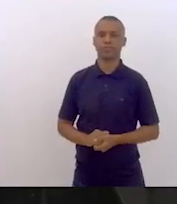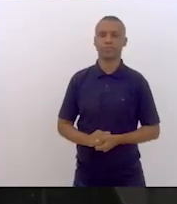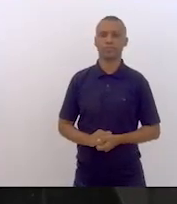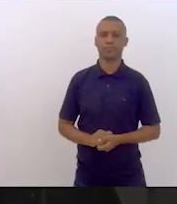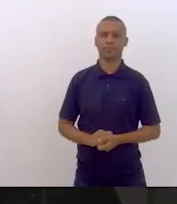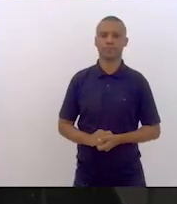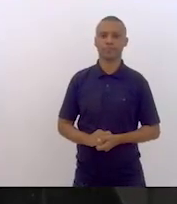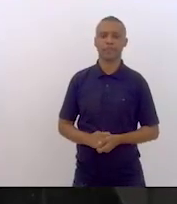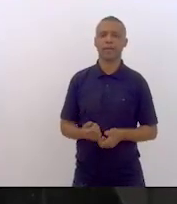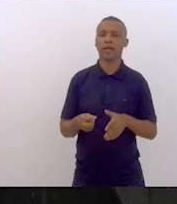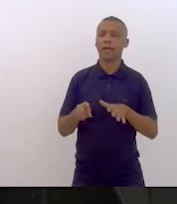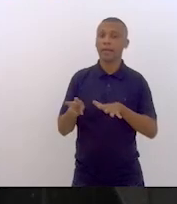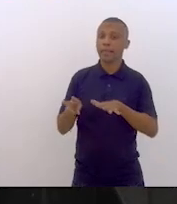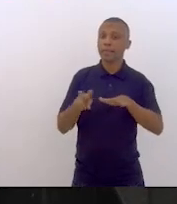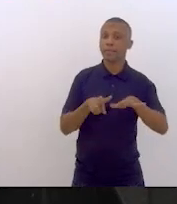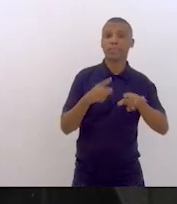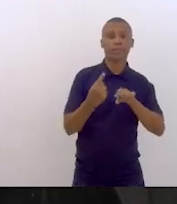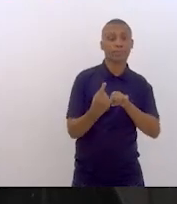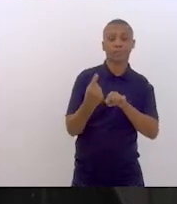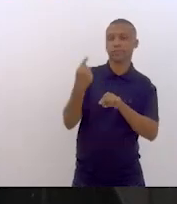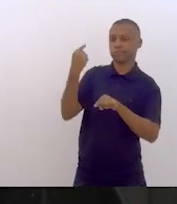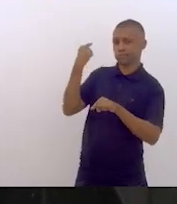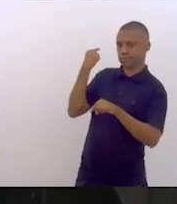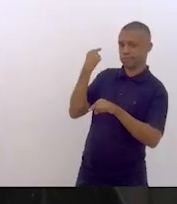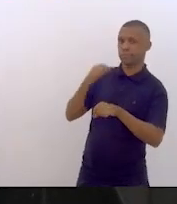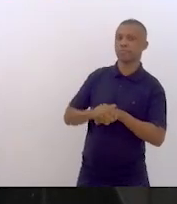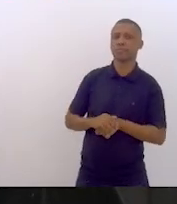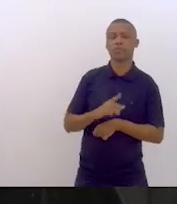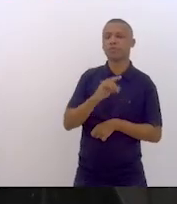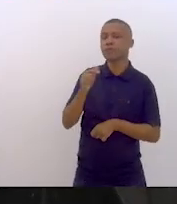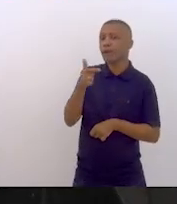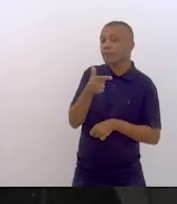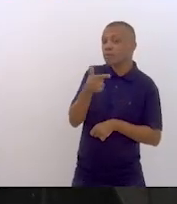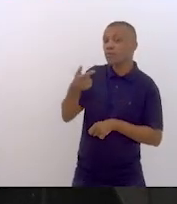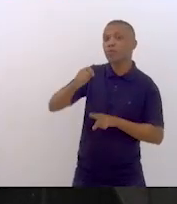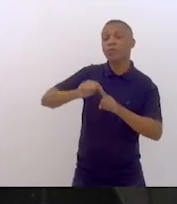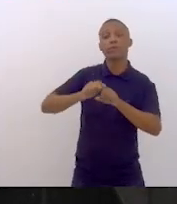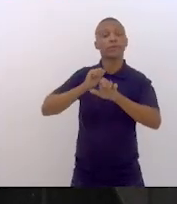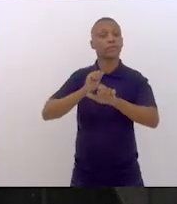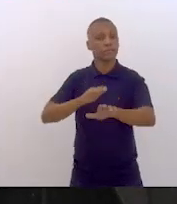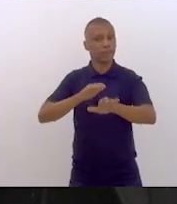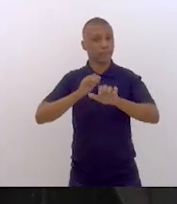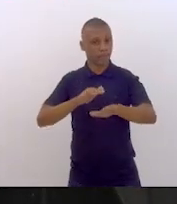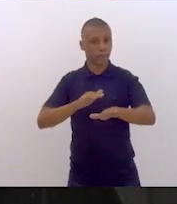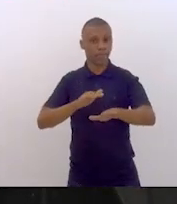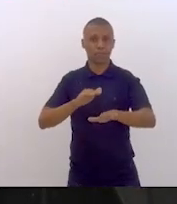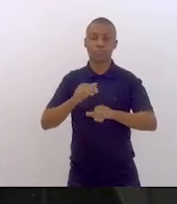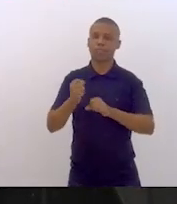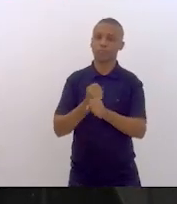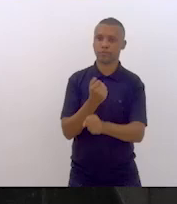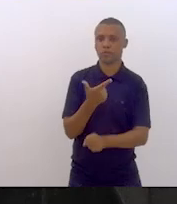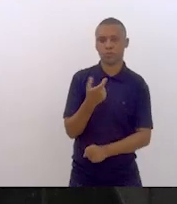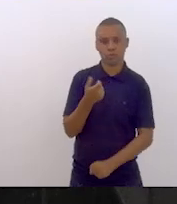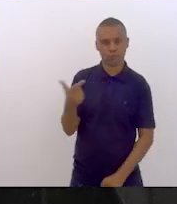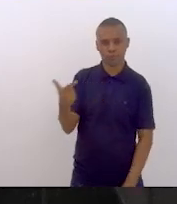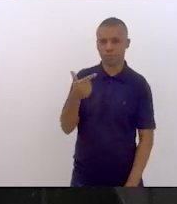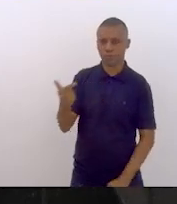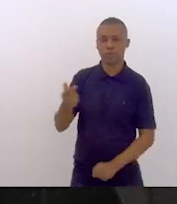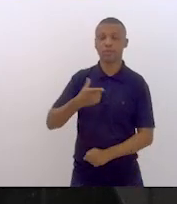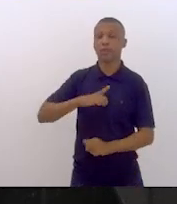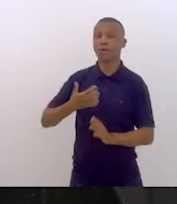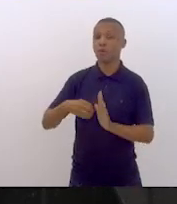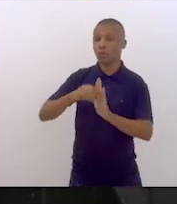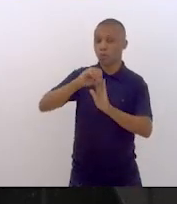semana passada em 22 de setembro de 22 através do